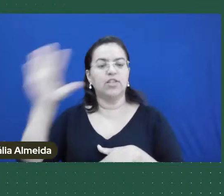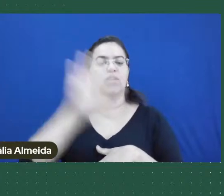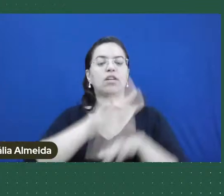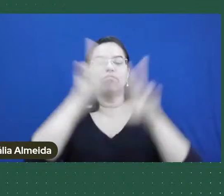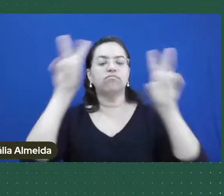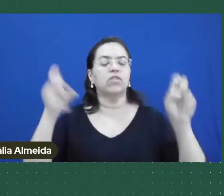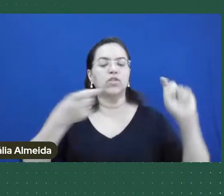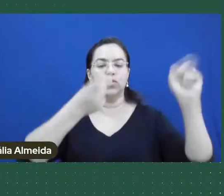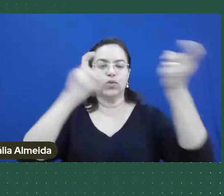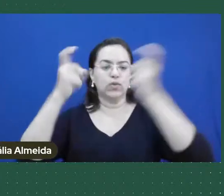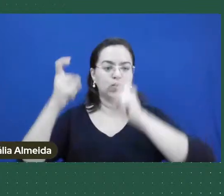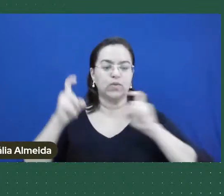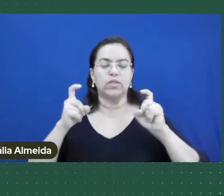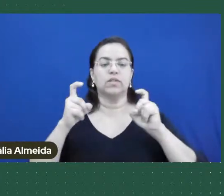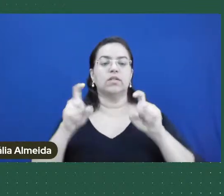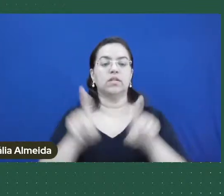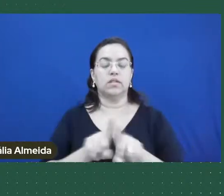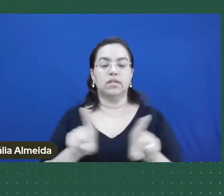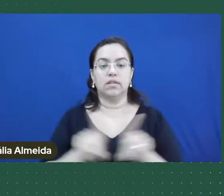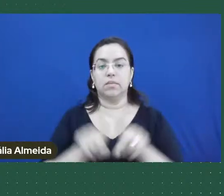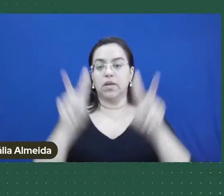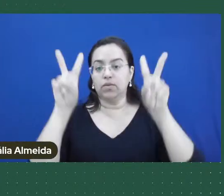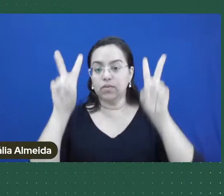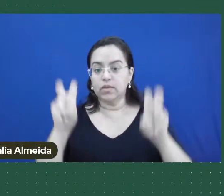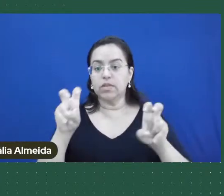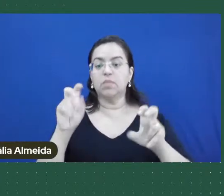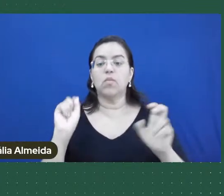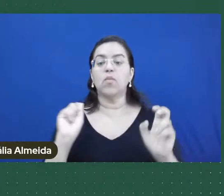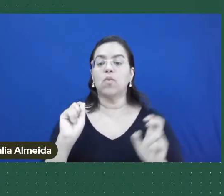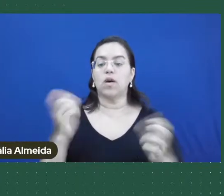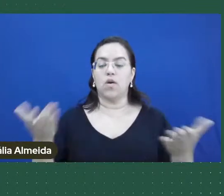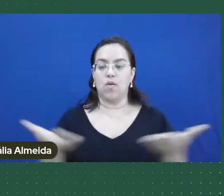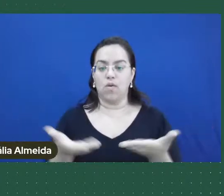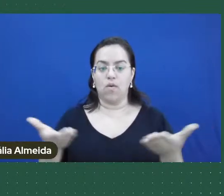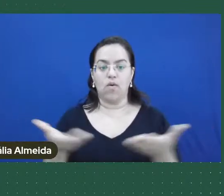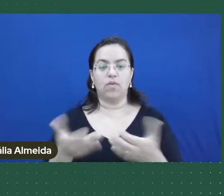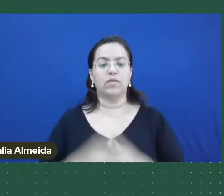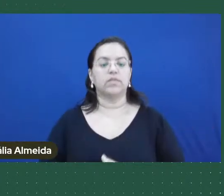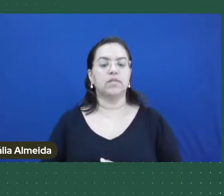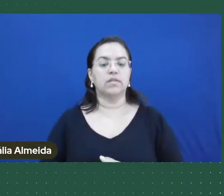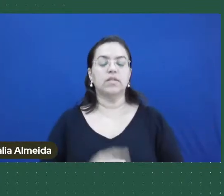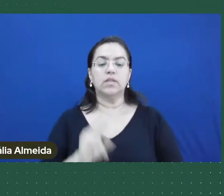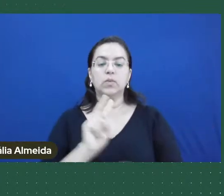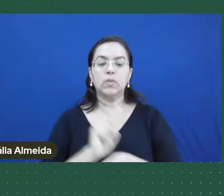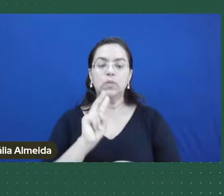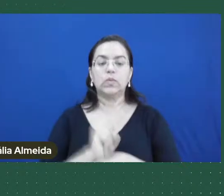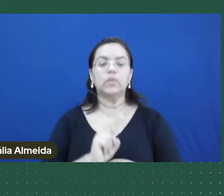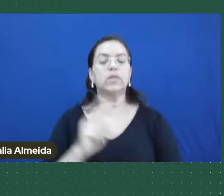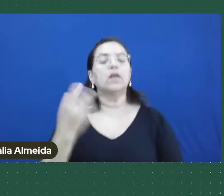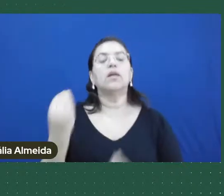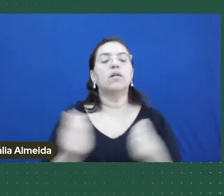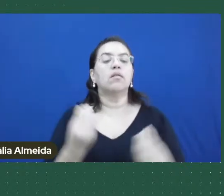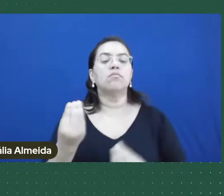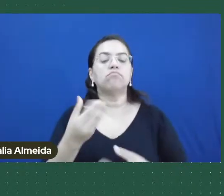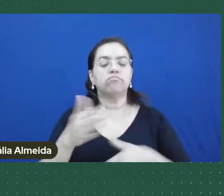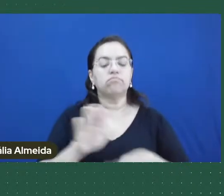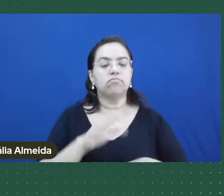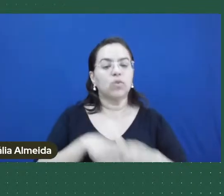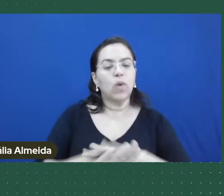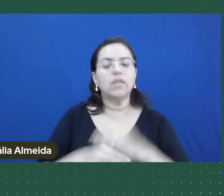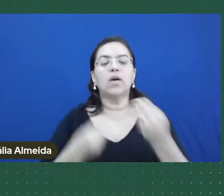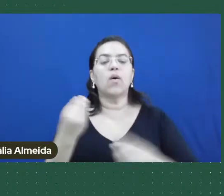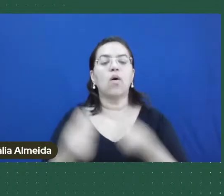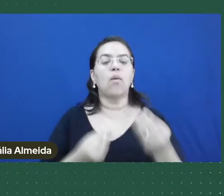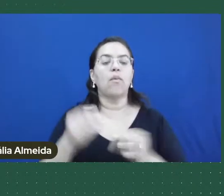Ceará, com a temática bem atual, que é gestão documental, preservação digital e memórias dinâmicas na sociedade